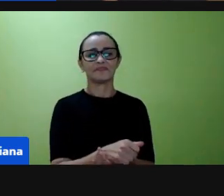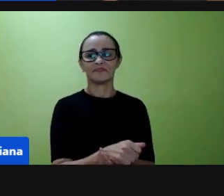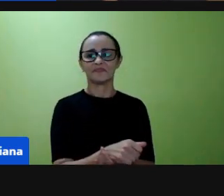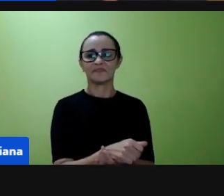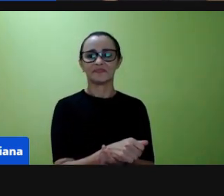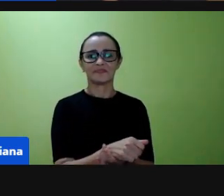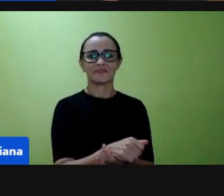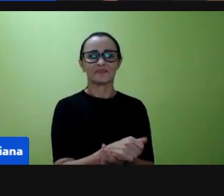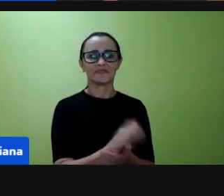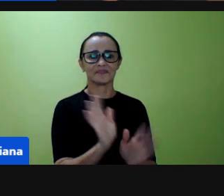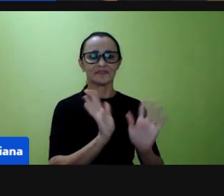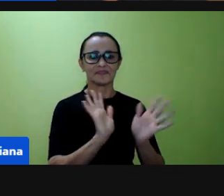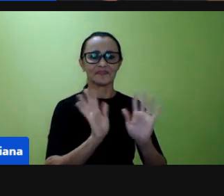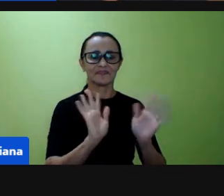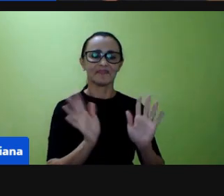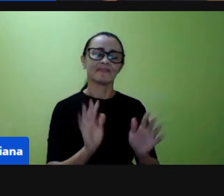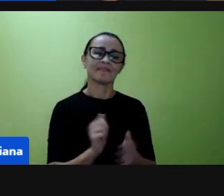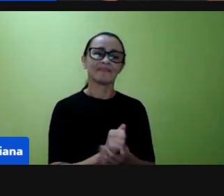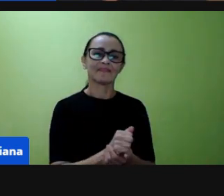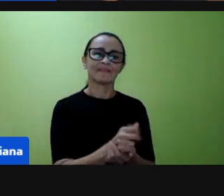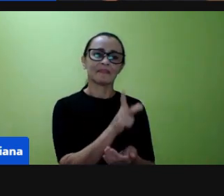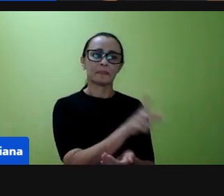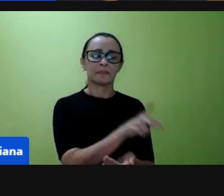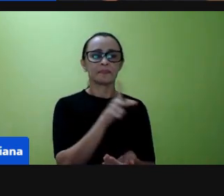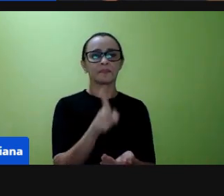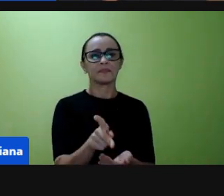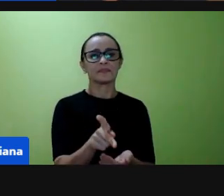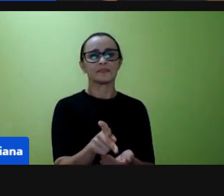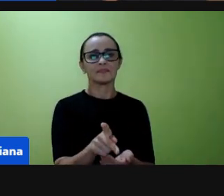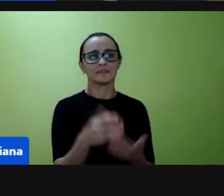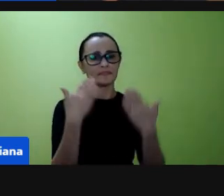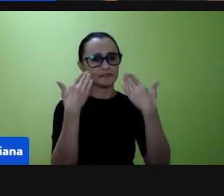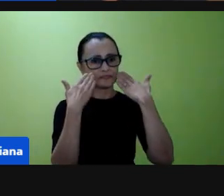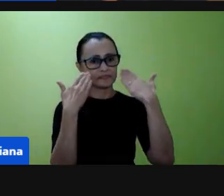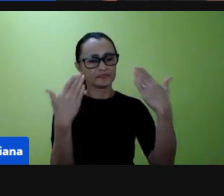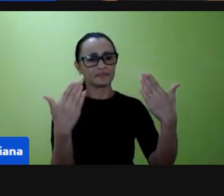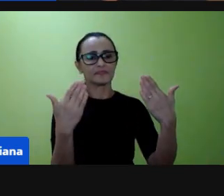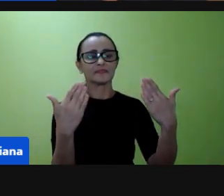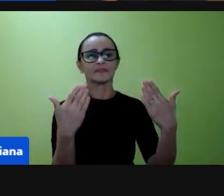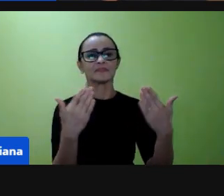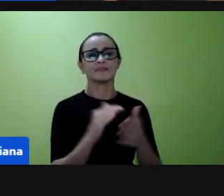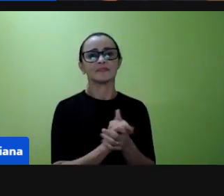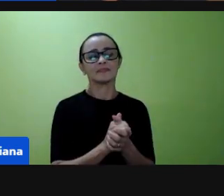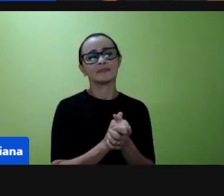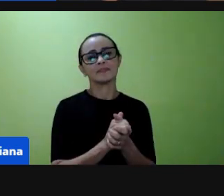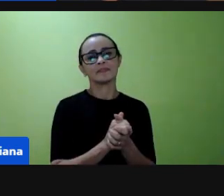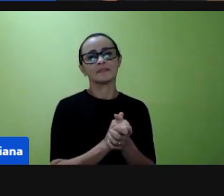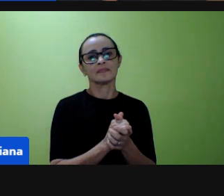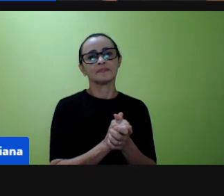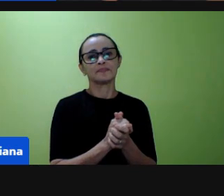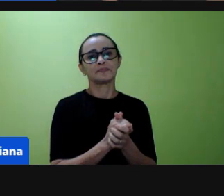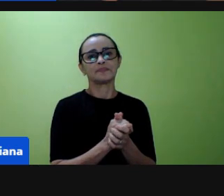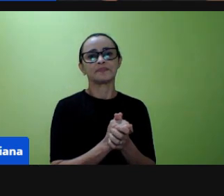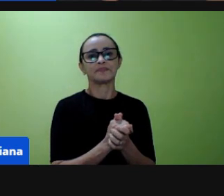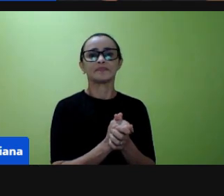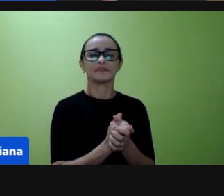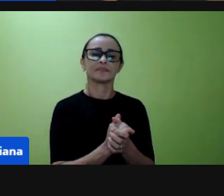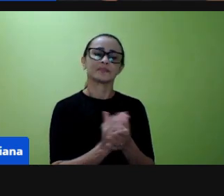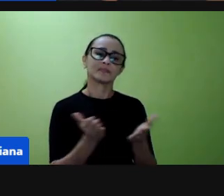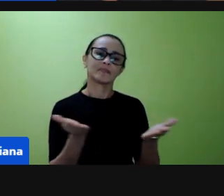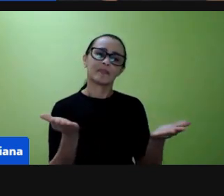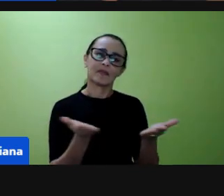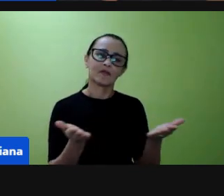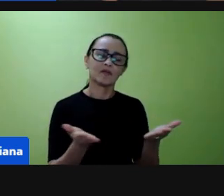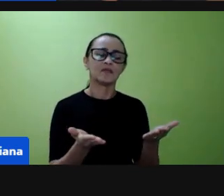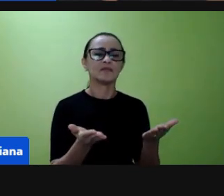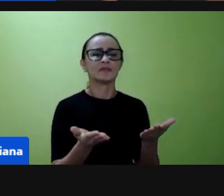Olá, professora, olá, professor que nos assiste, né, nesse nosso momento de conversa,